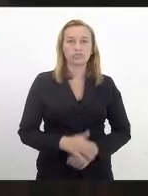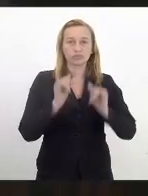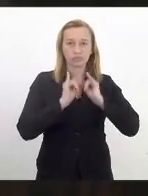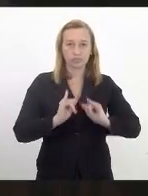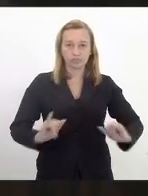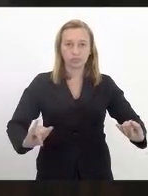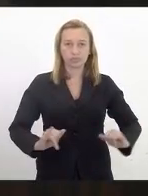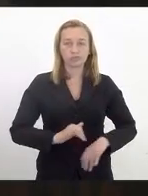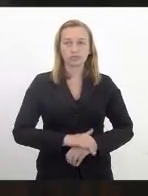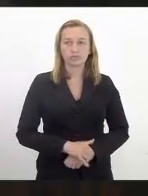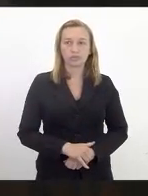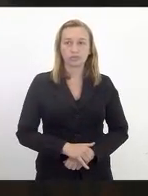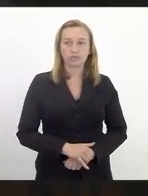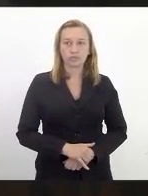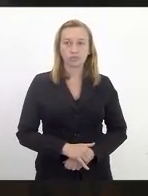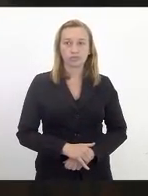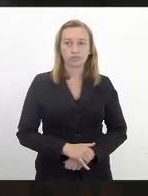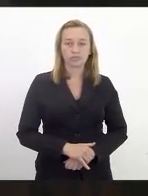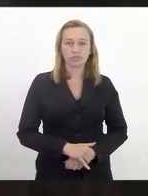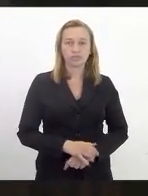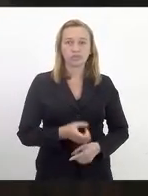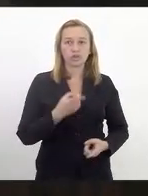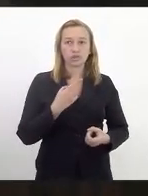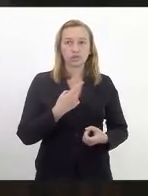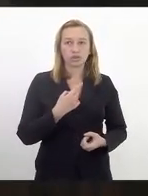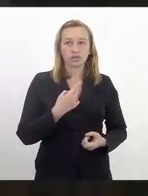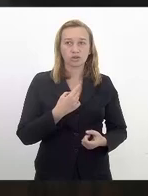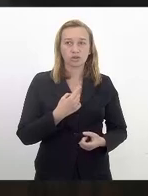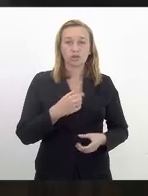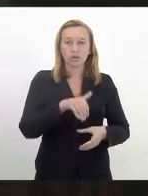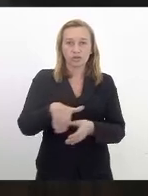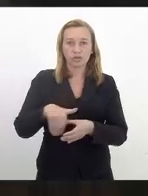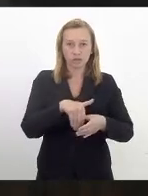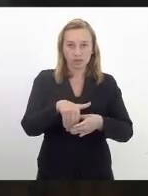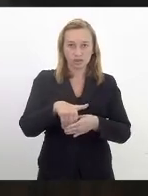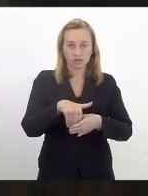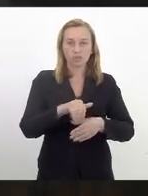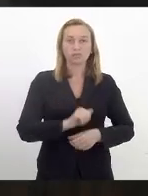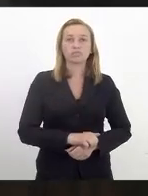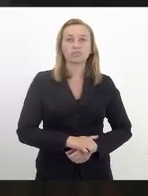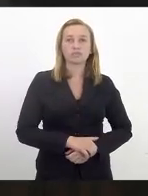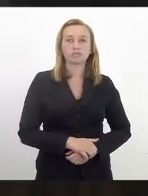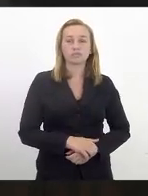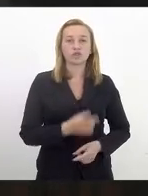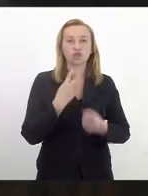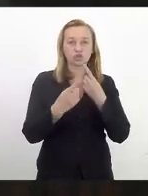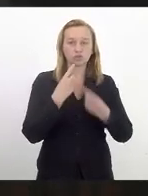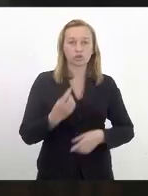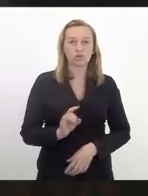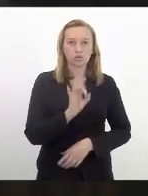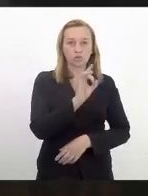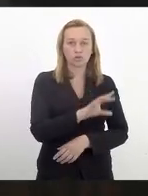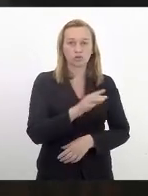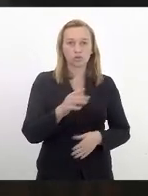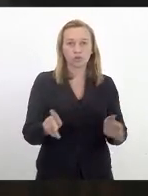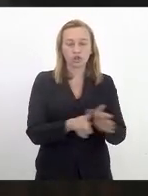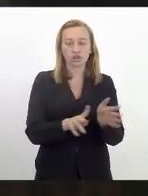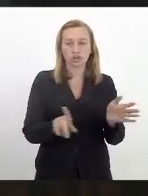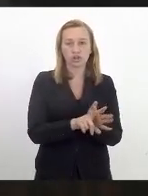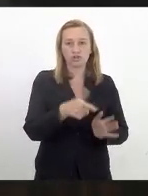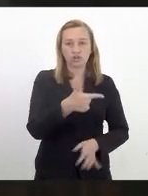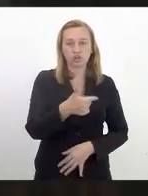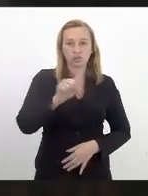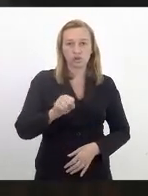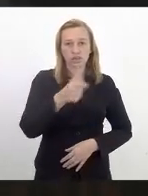anúncio em regime de urgência em votação em discussão única projeto de lei